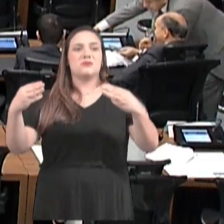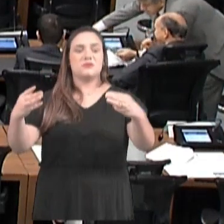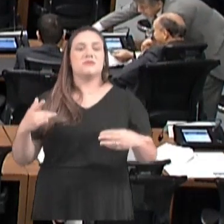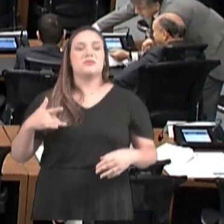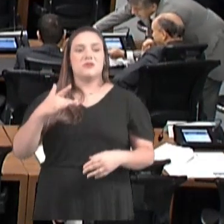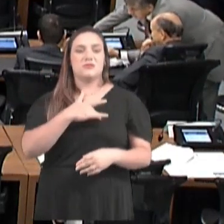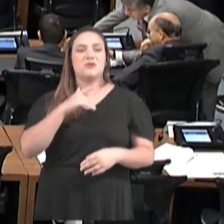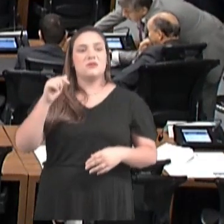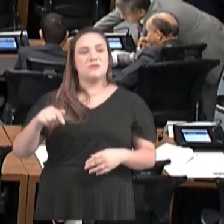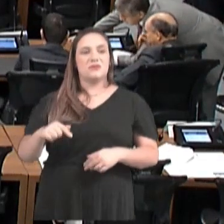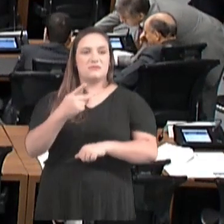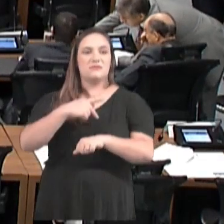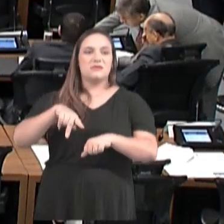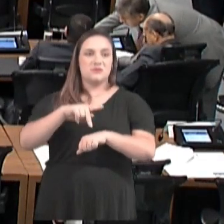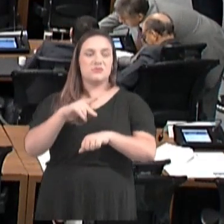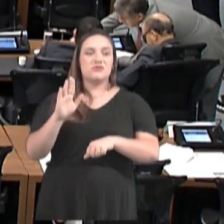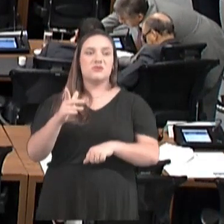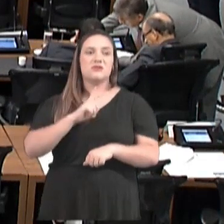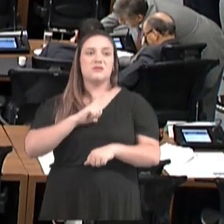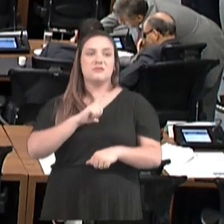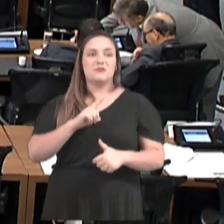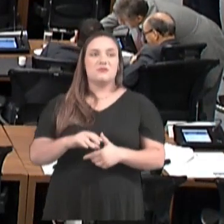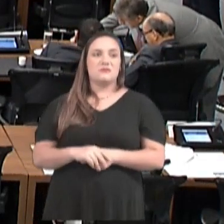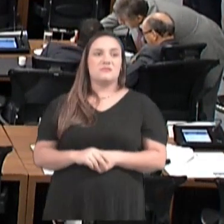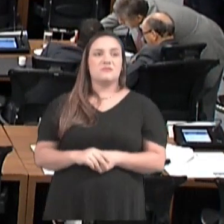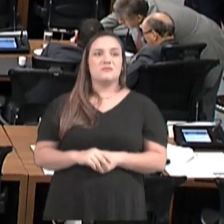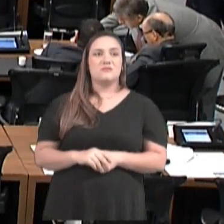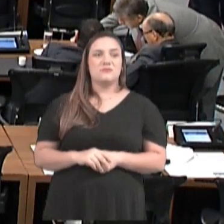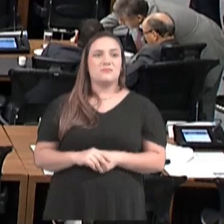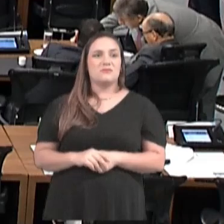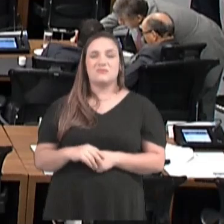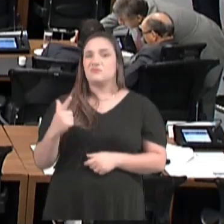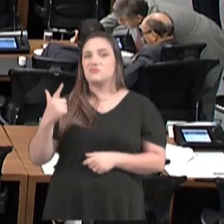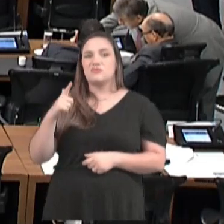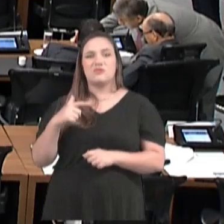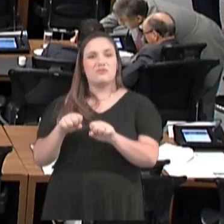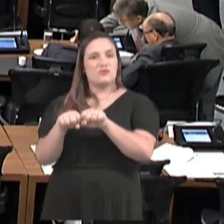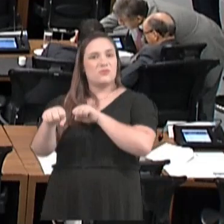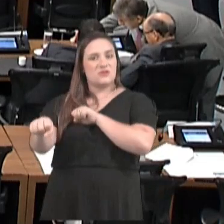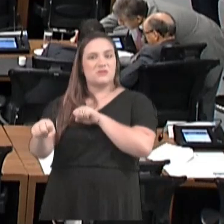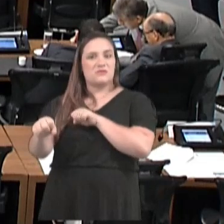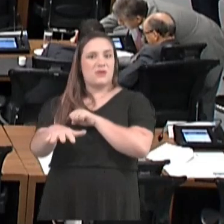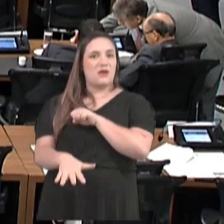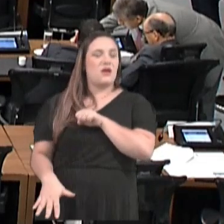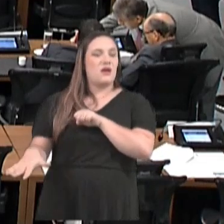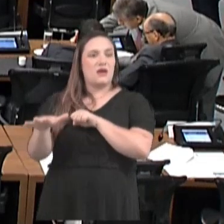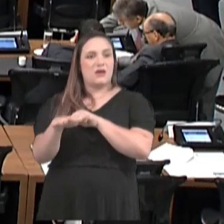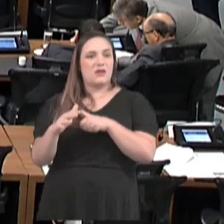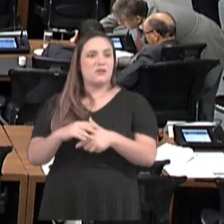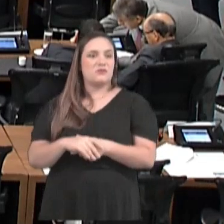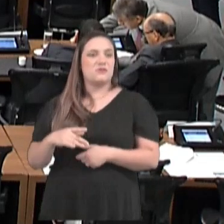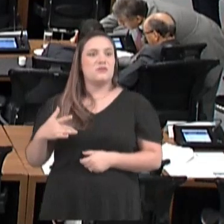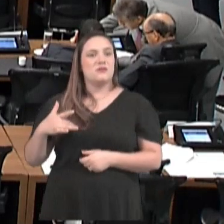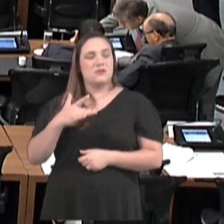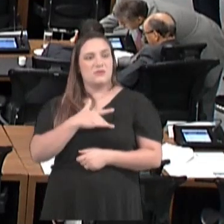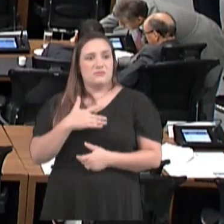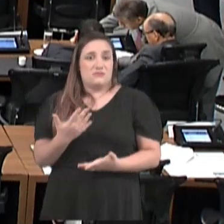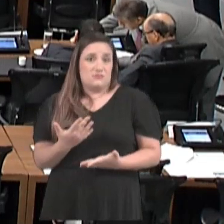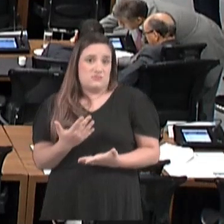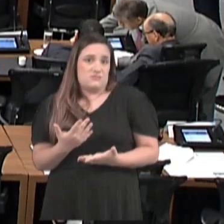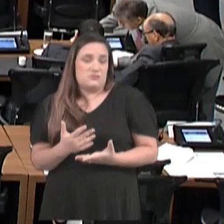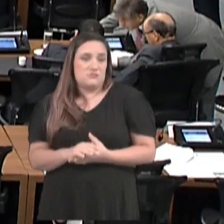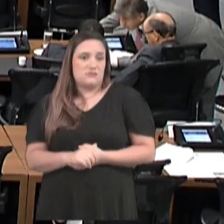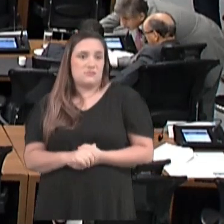que esse país já conheceu, não tinha nenhuma formação na área de saúde e na área